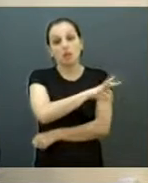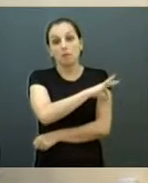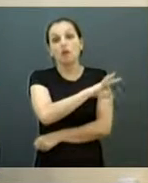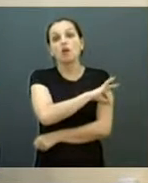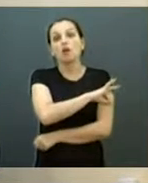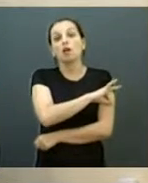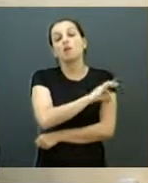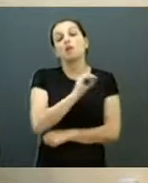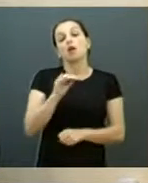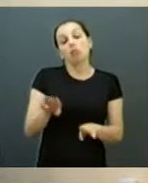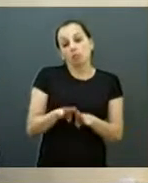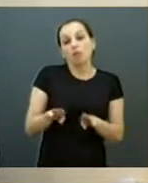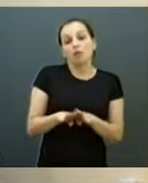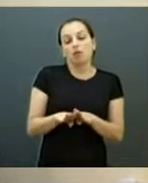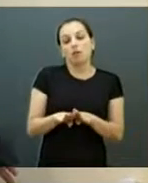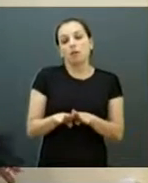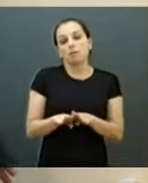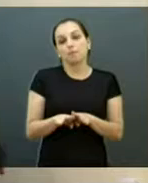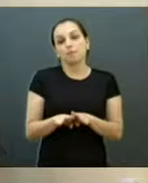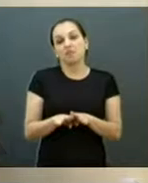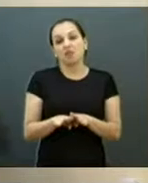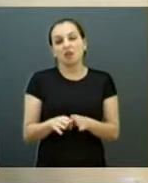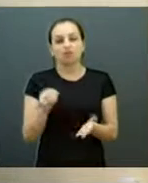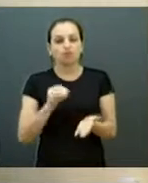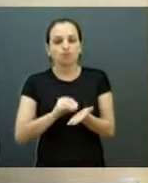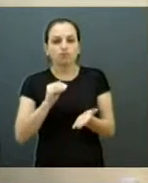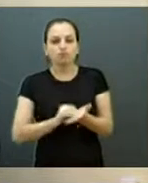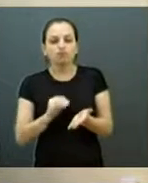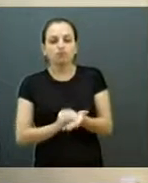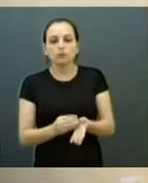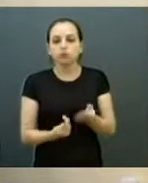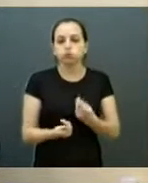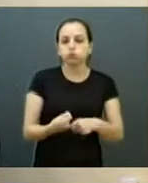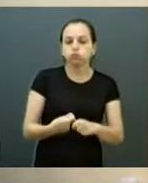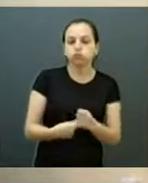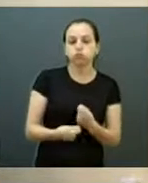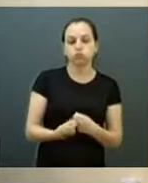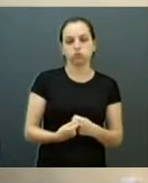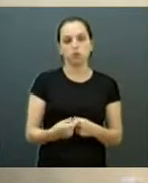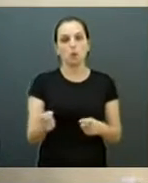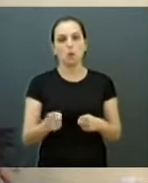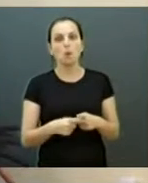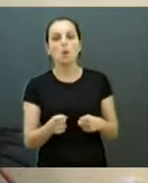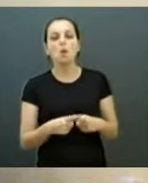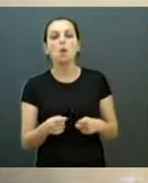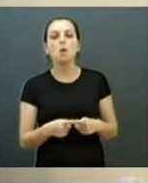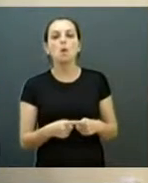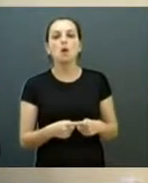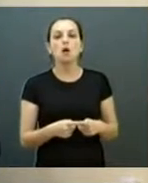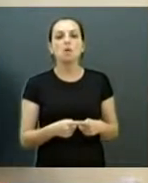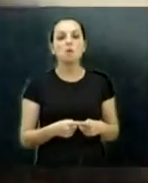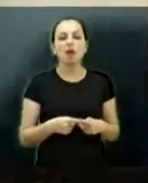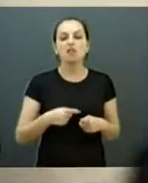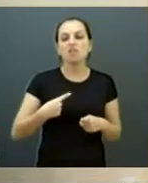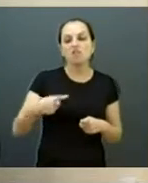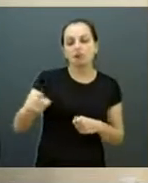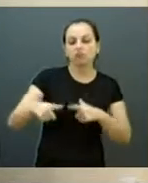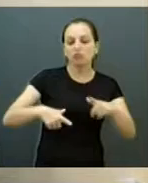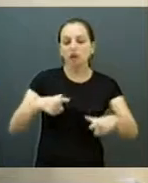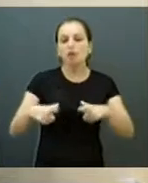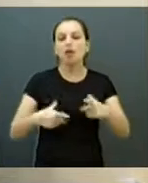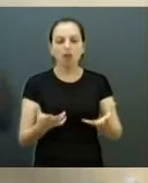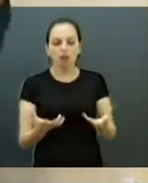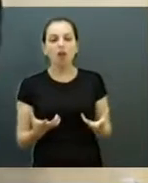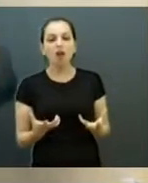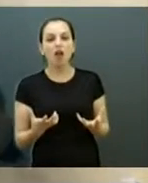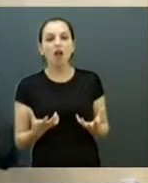atrás da prefeitura é uma falta de eng os médicos eles querem hora que eles querem a prioridade